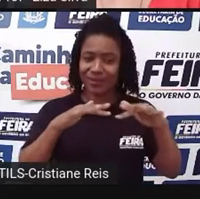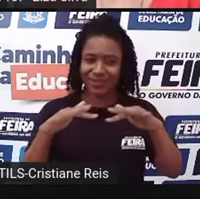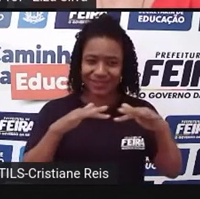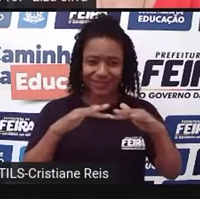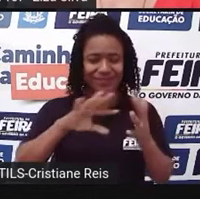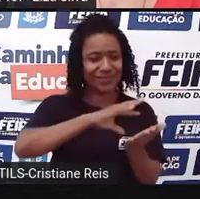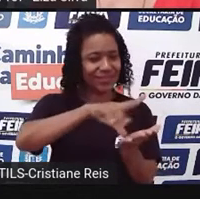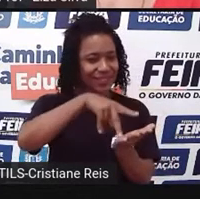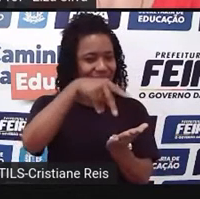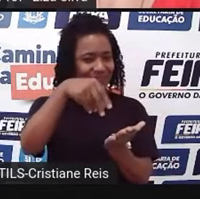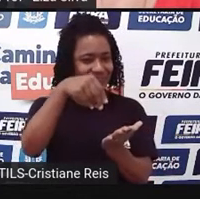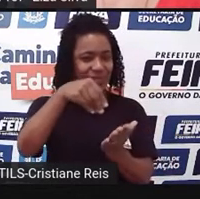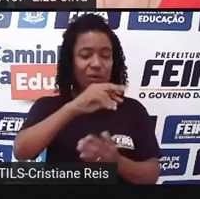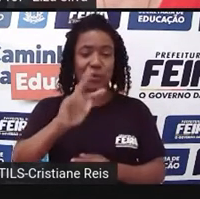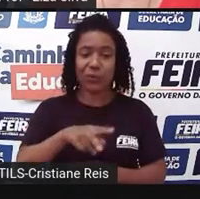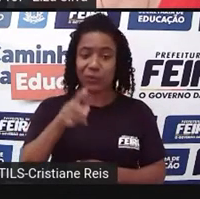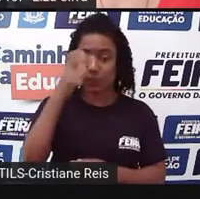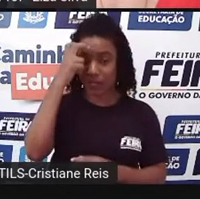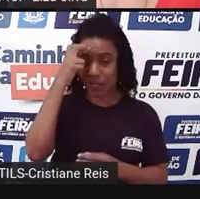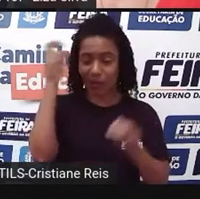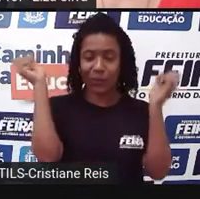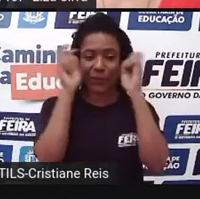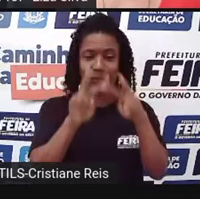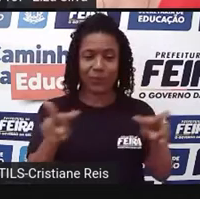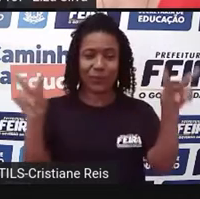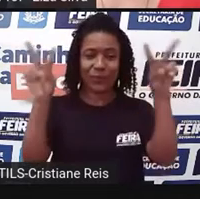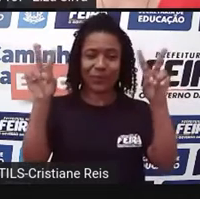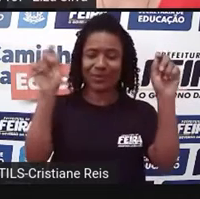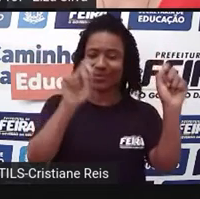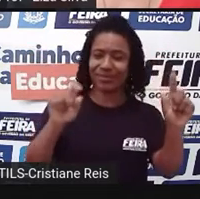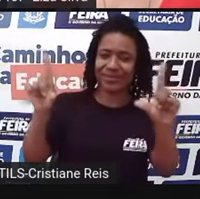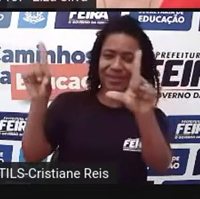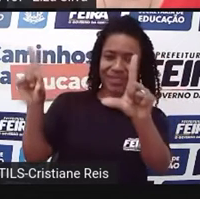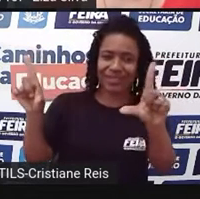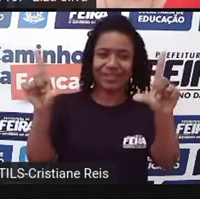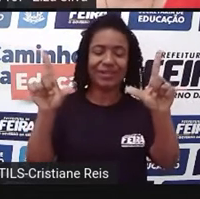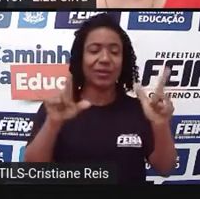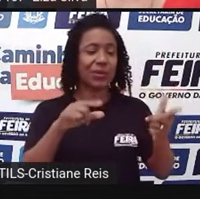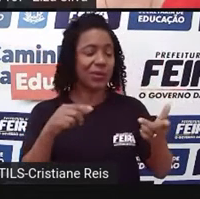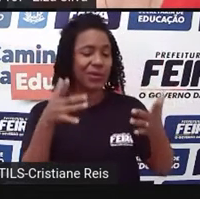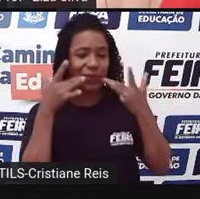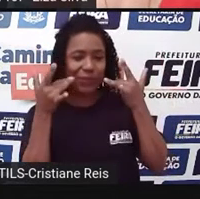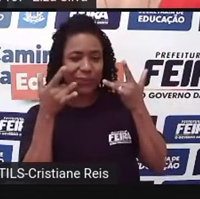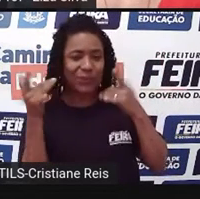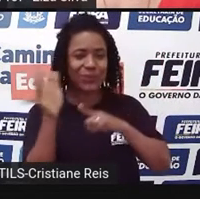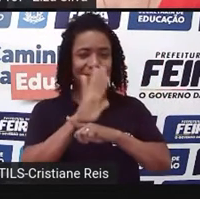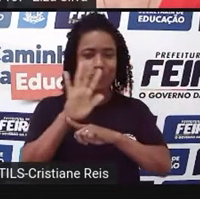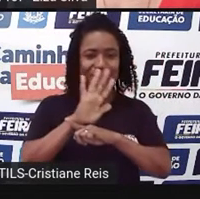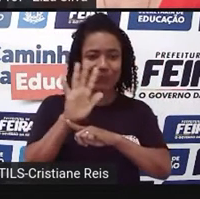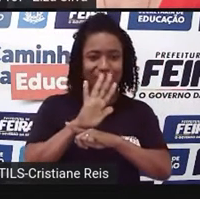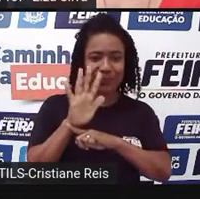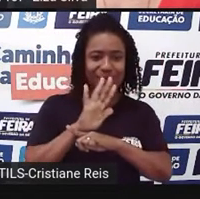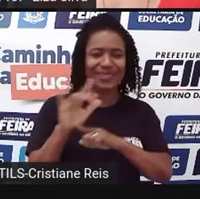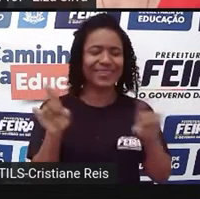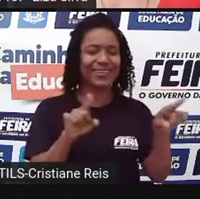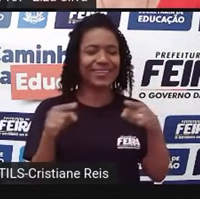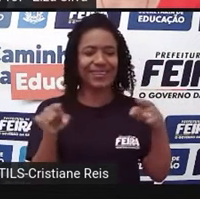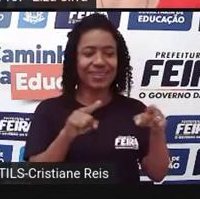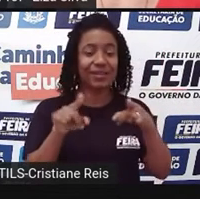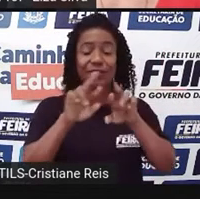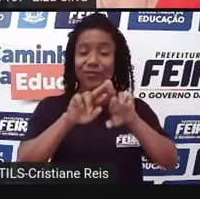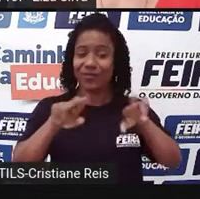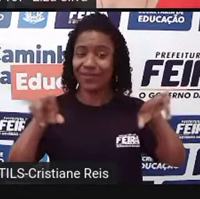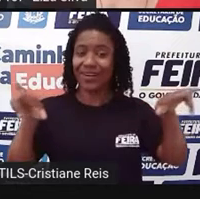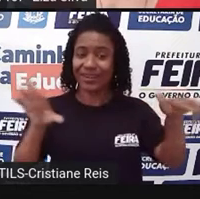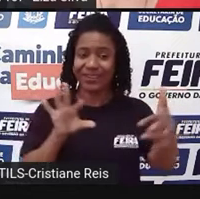artísticas culturais as visuais música cinema dentre muitos outros vinculados a língua